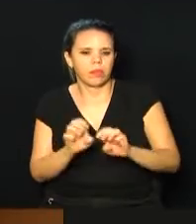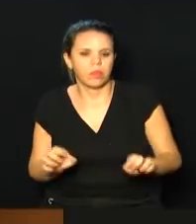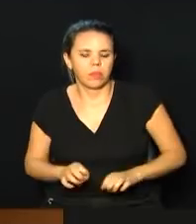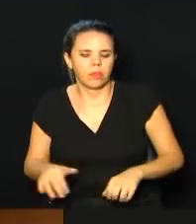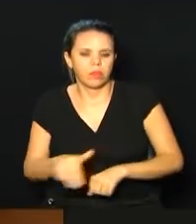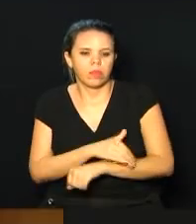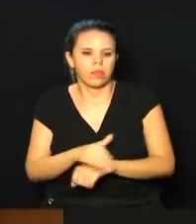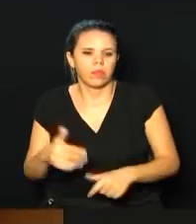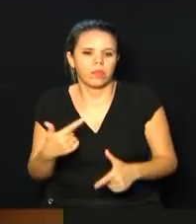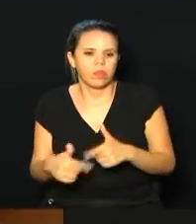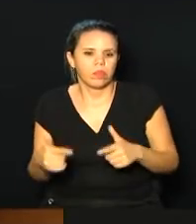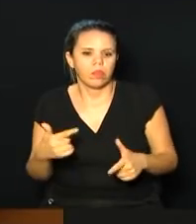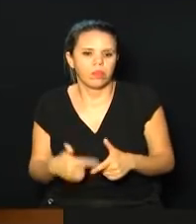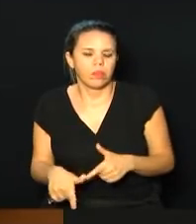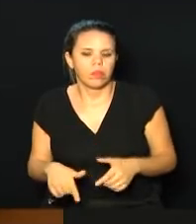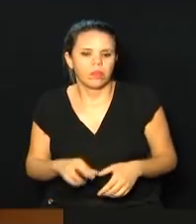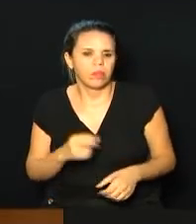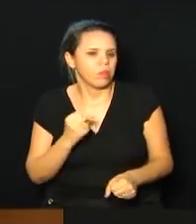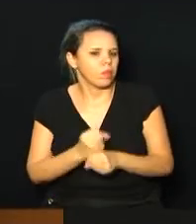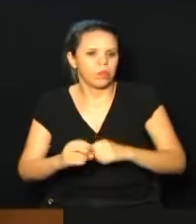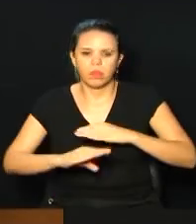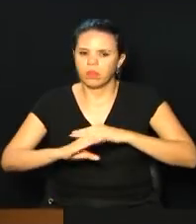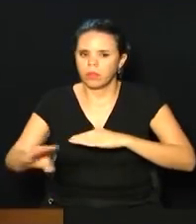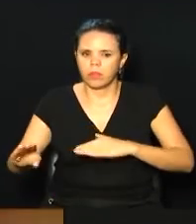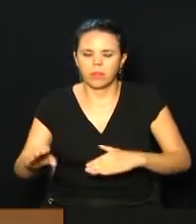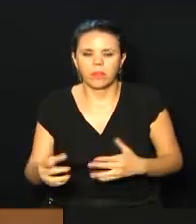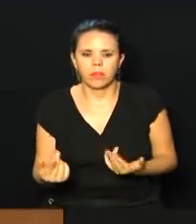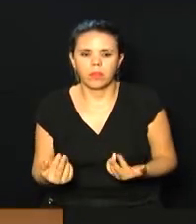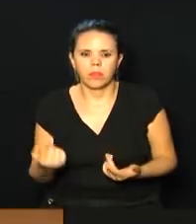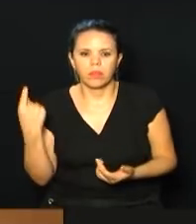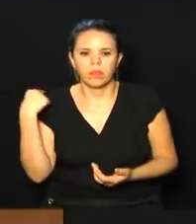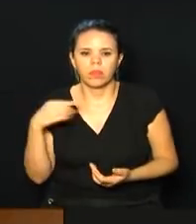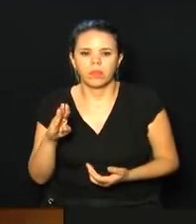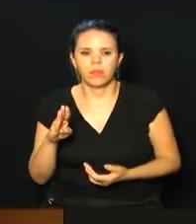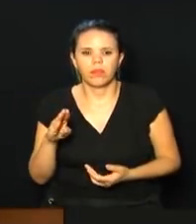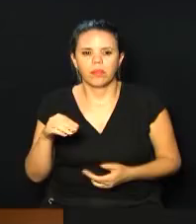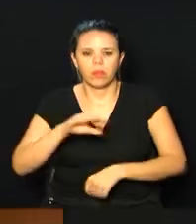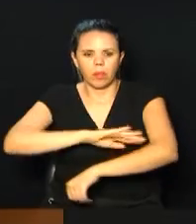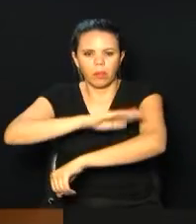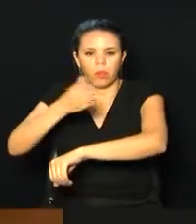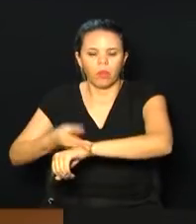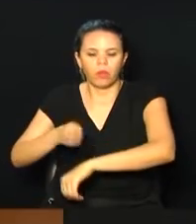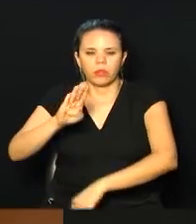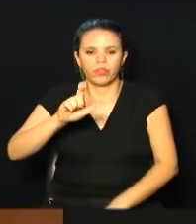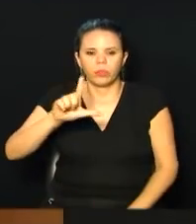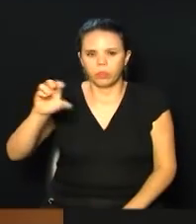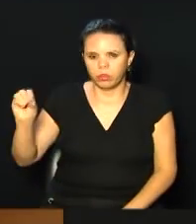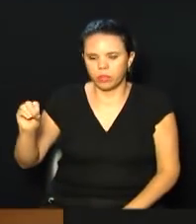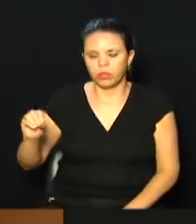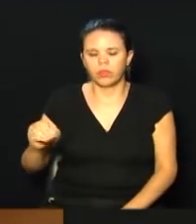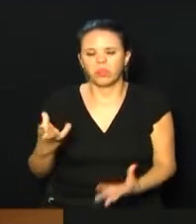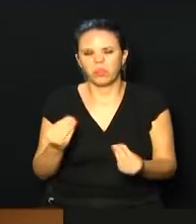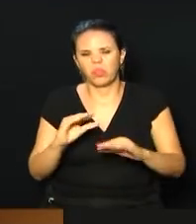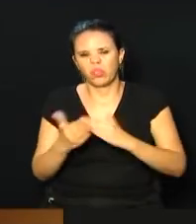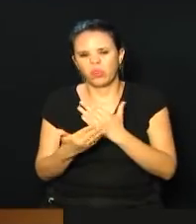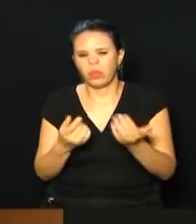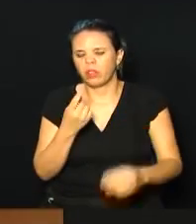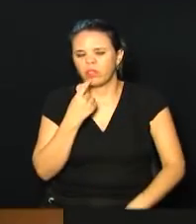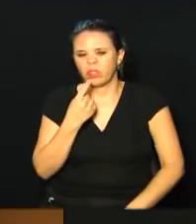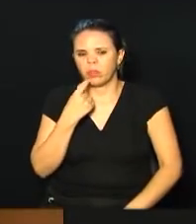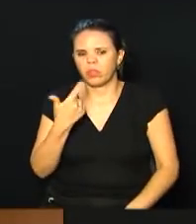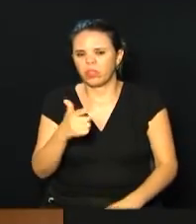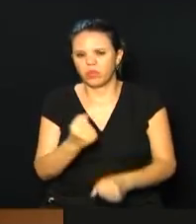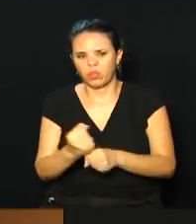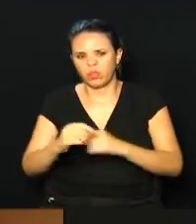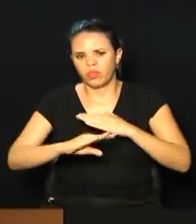ruas que não são pavimentadas, como no Monte Belo, como no Gargantilha, que